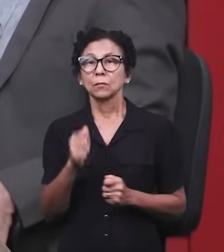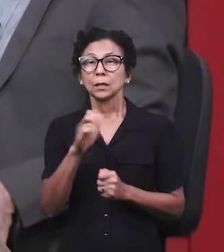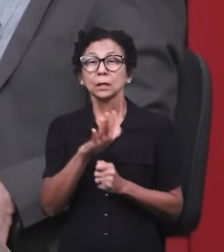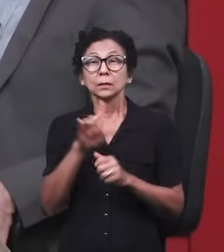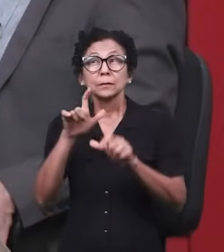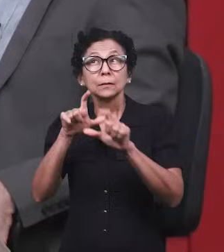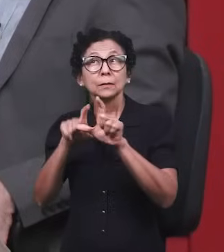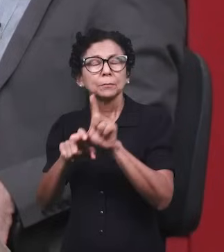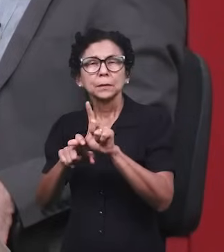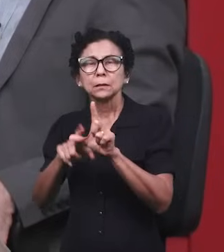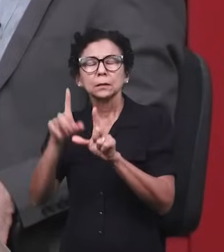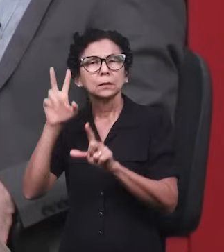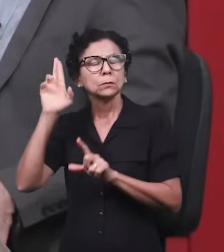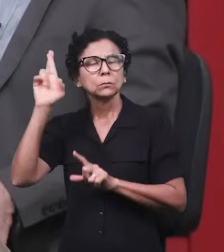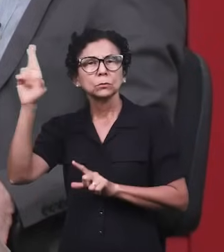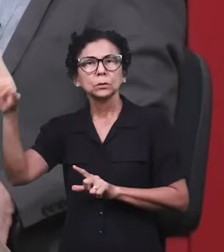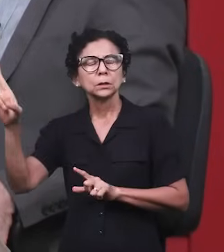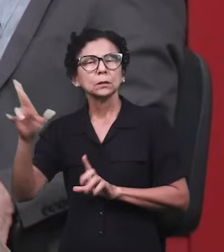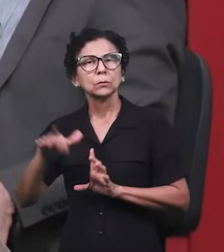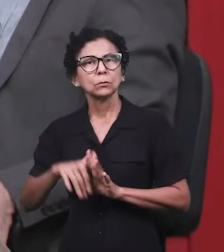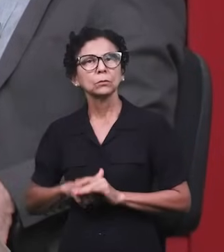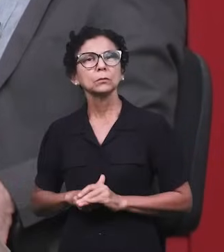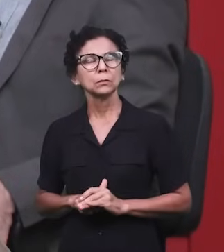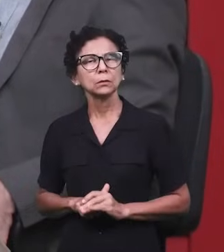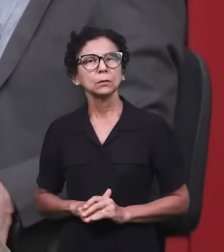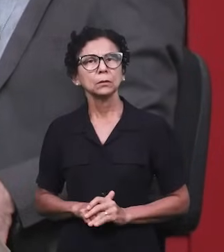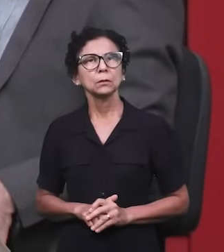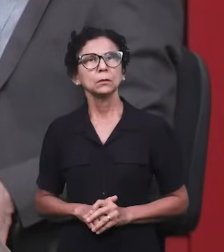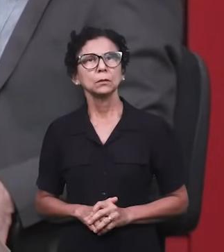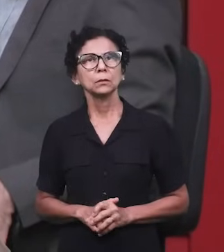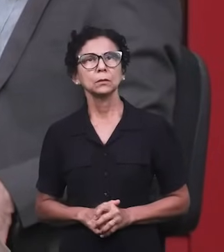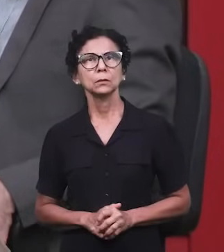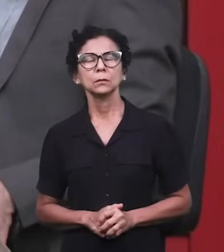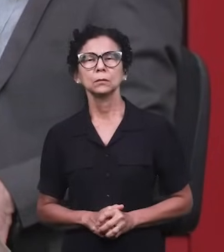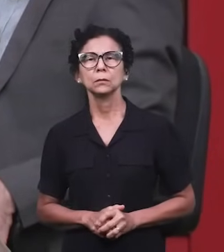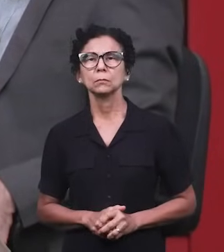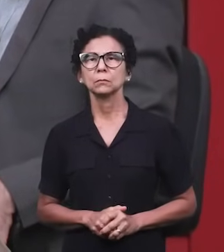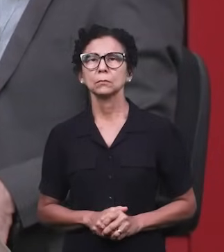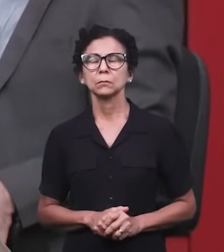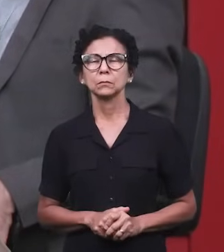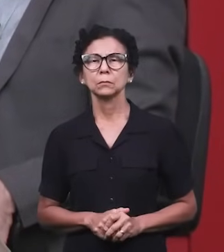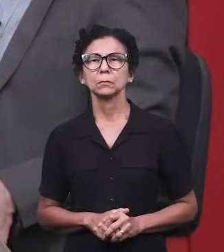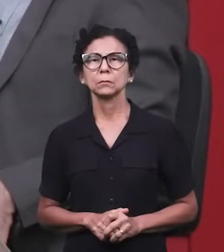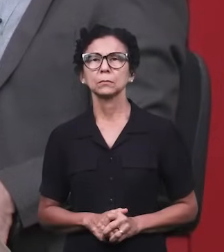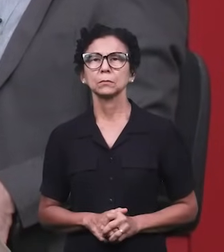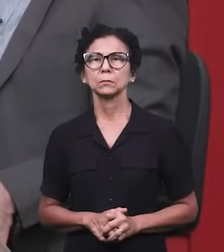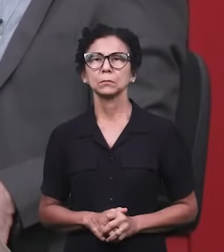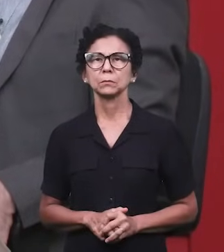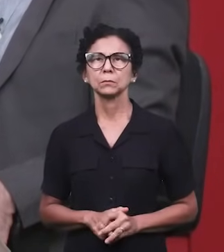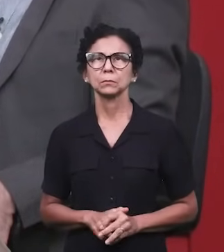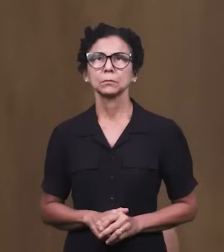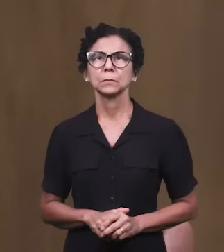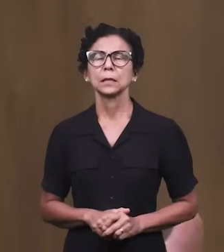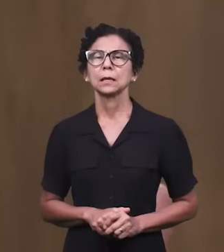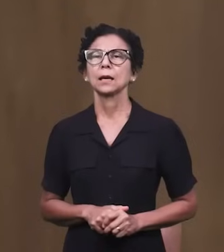né? Porque Ana não se importou com o impossível que estava diante dela. Né?